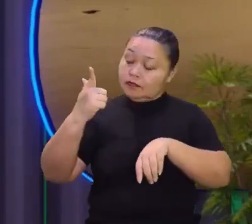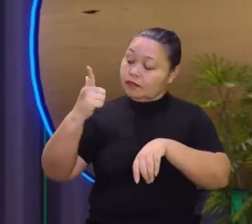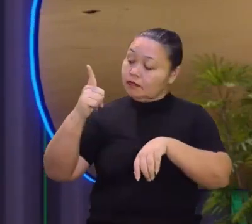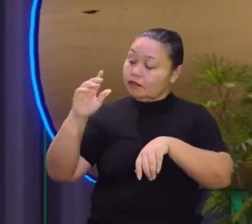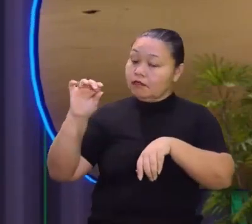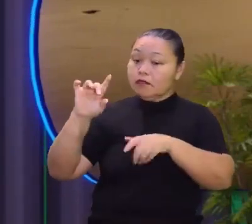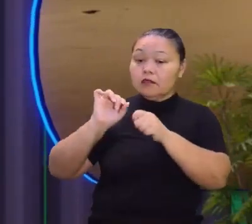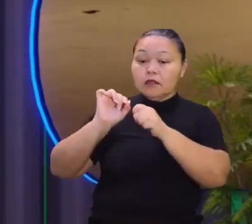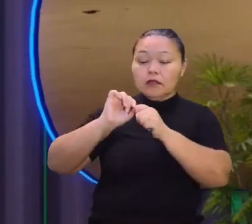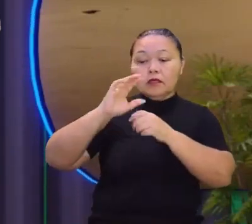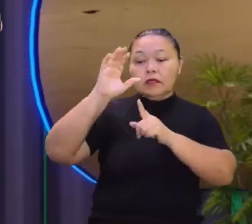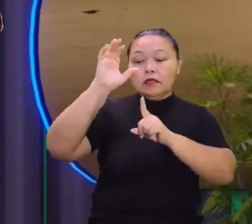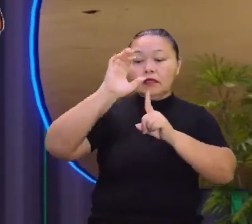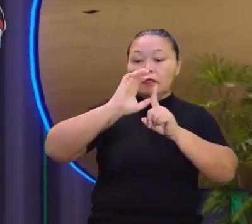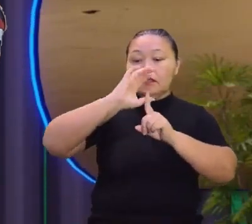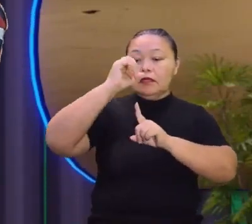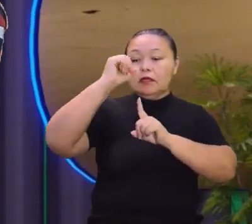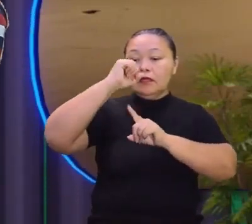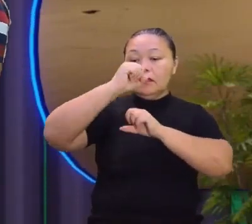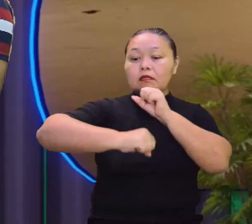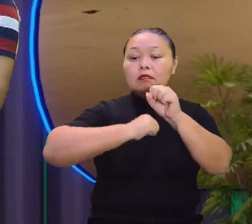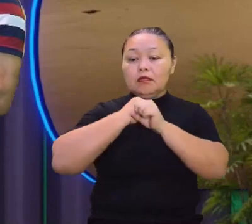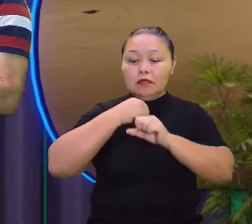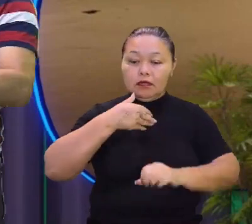geológico fosse um calendário de um ano.